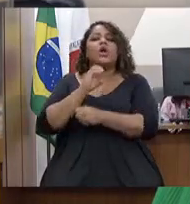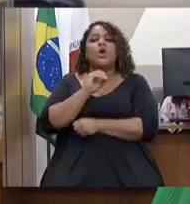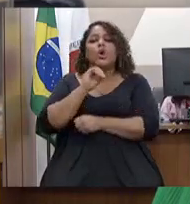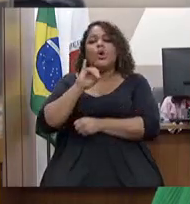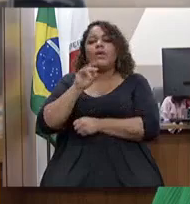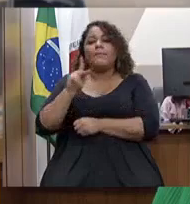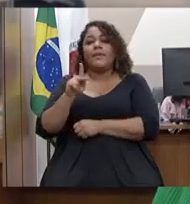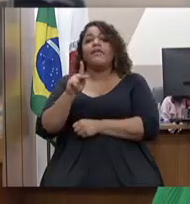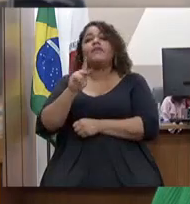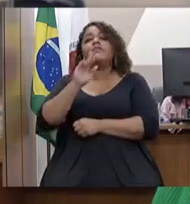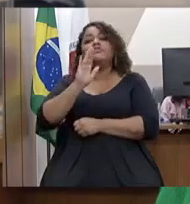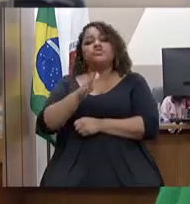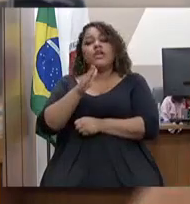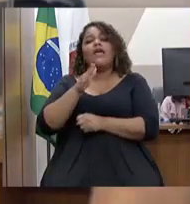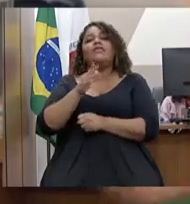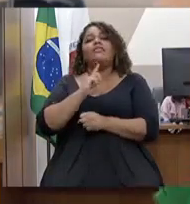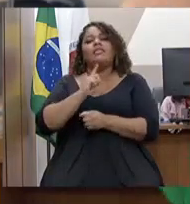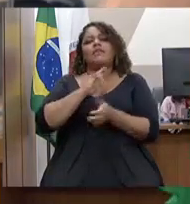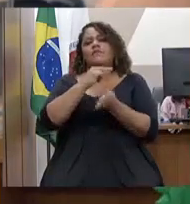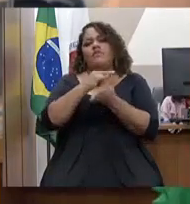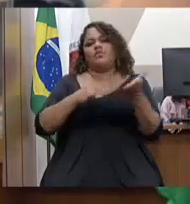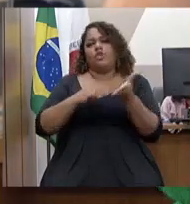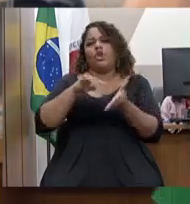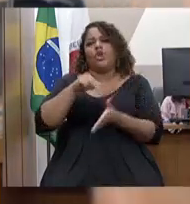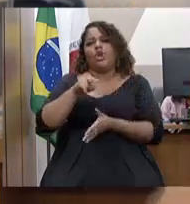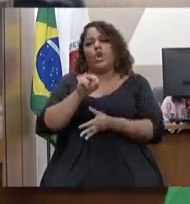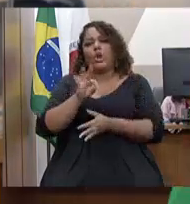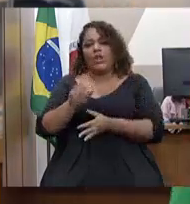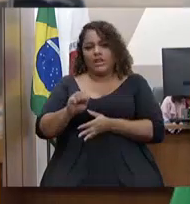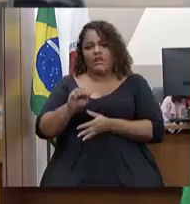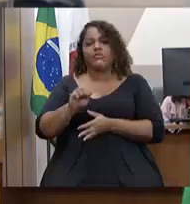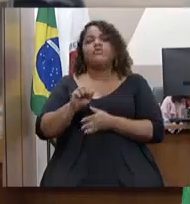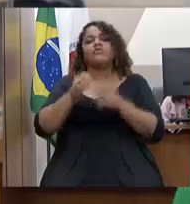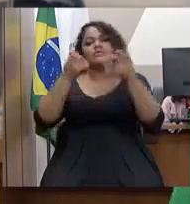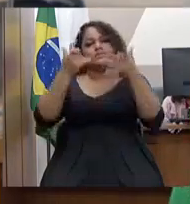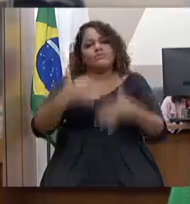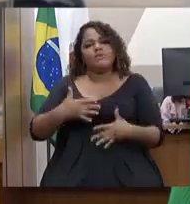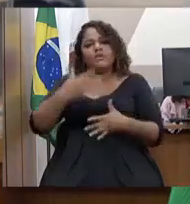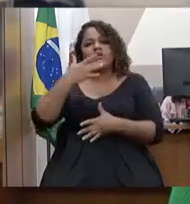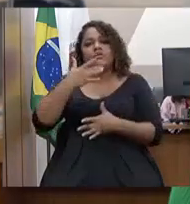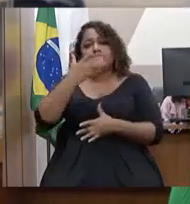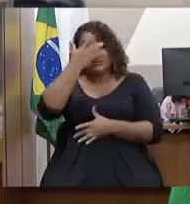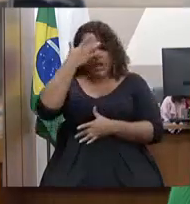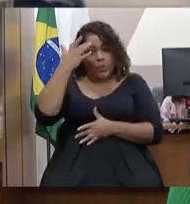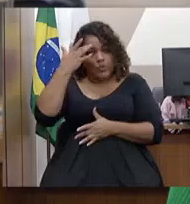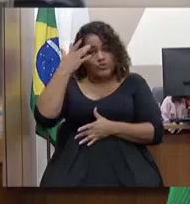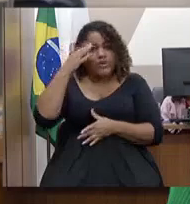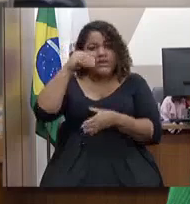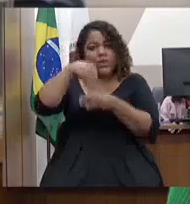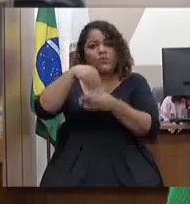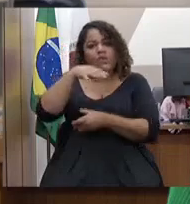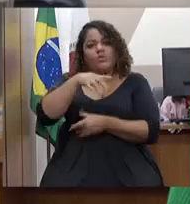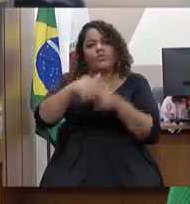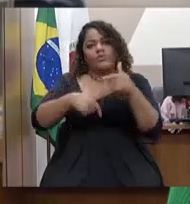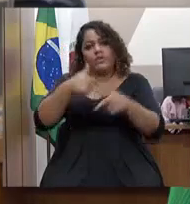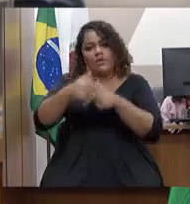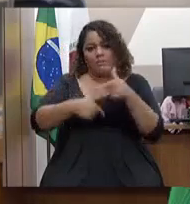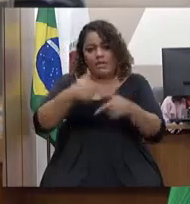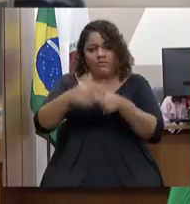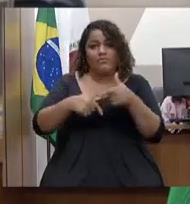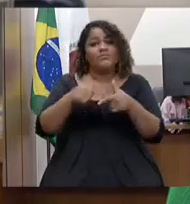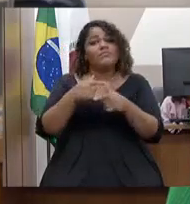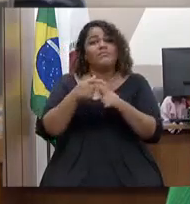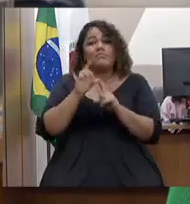isso só não é suficiente nós precisamos de programas voltados a promoção e